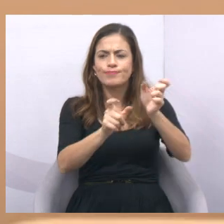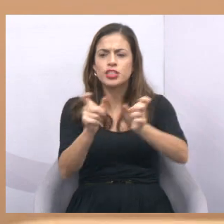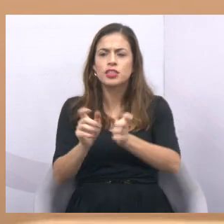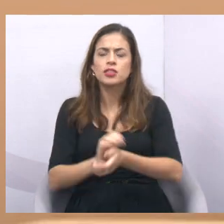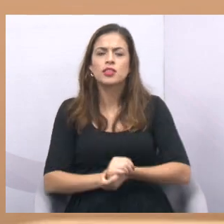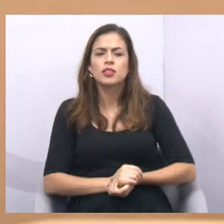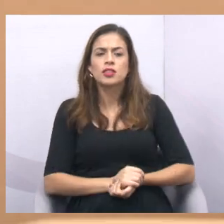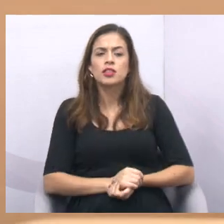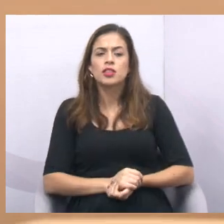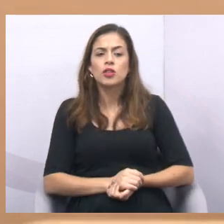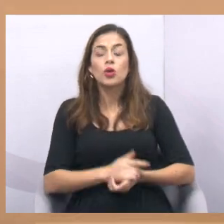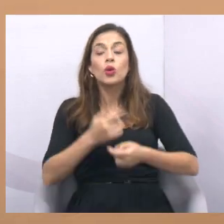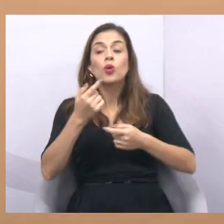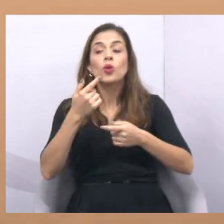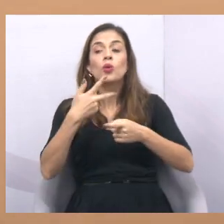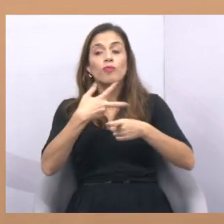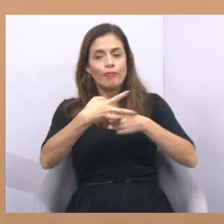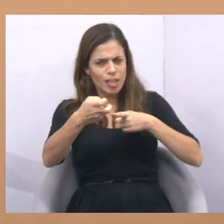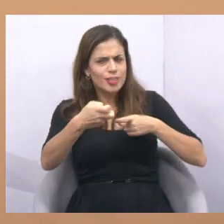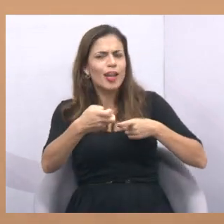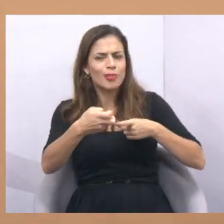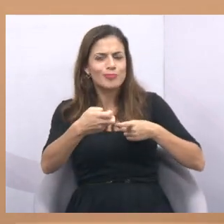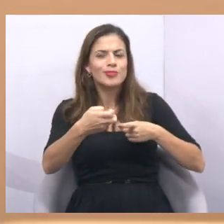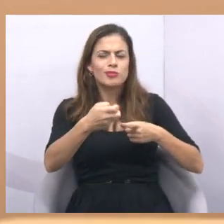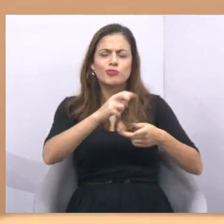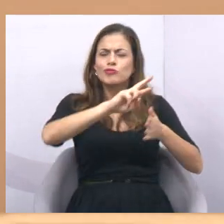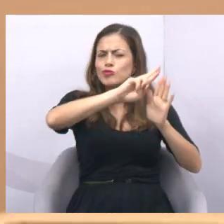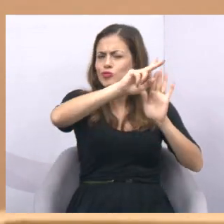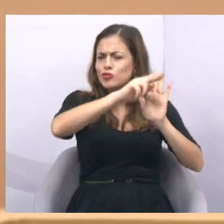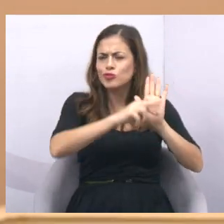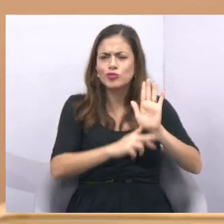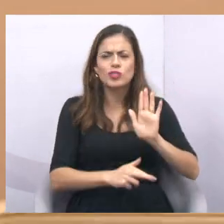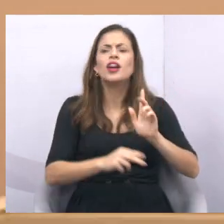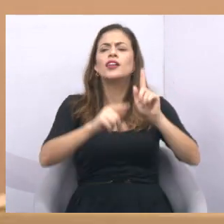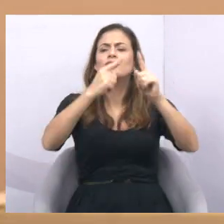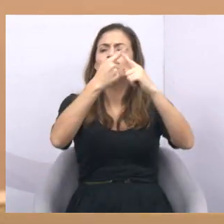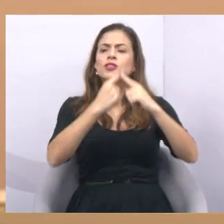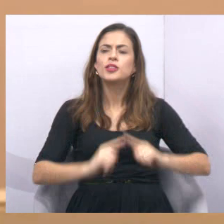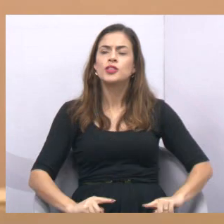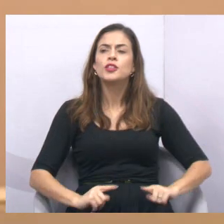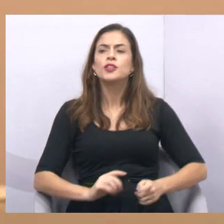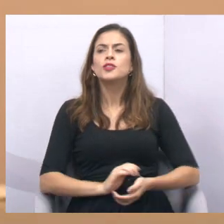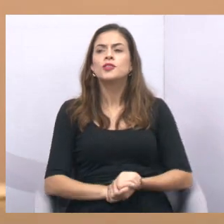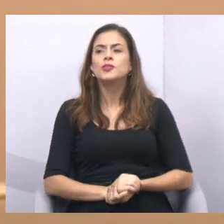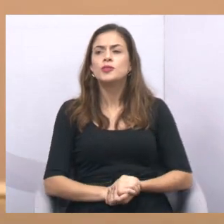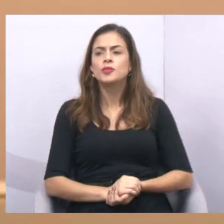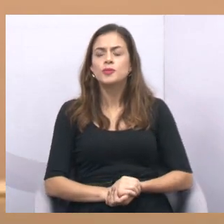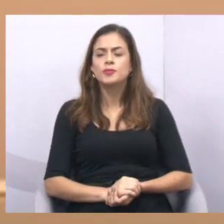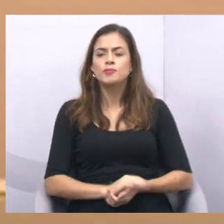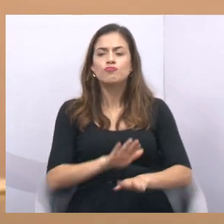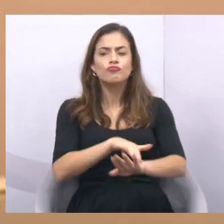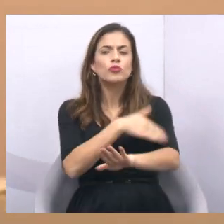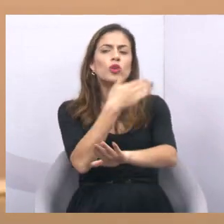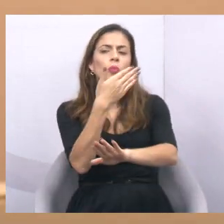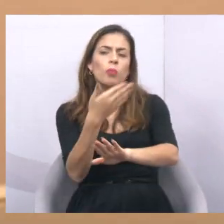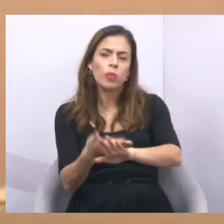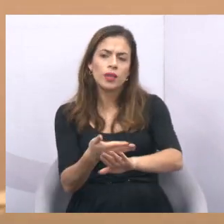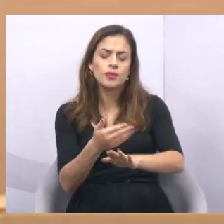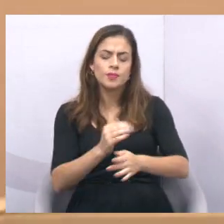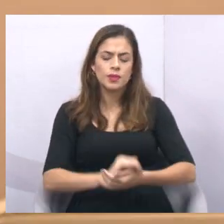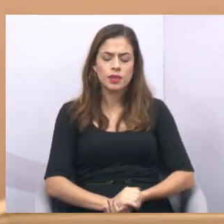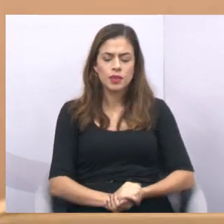Conseguimos alguns títulos regionais, jogos abertos e outros que disputamos durante esse período.